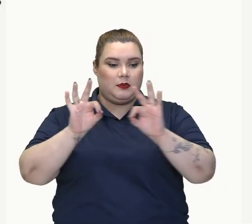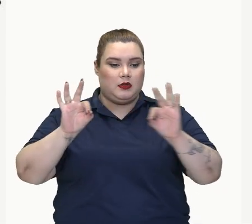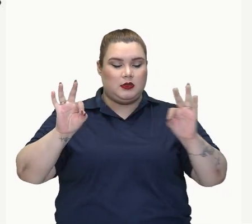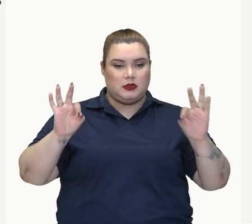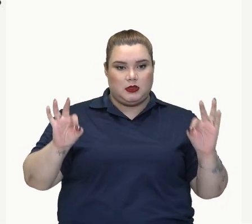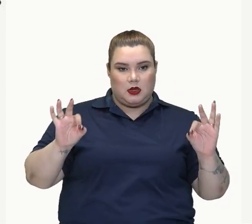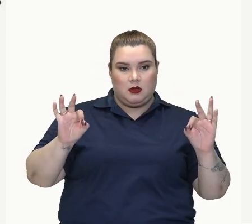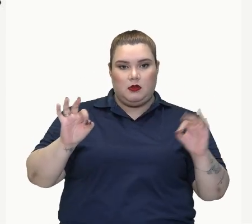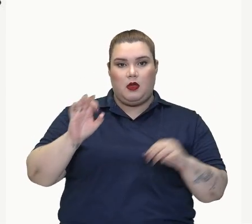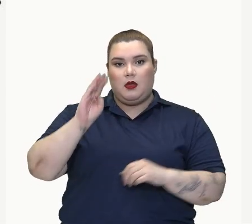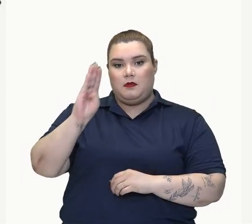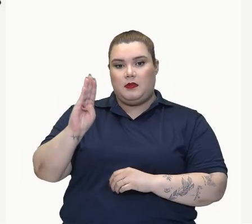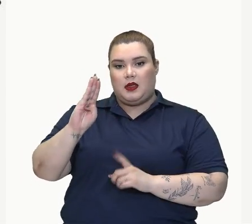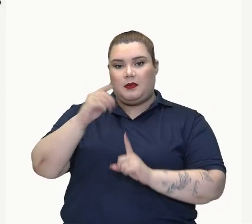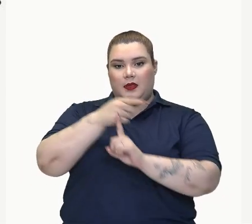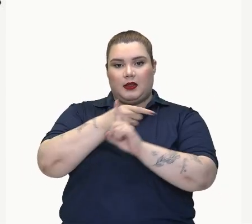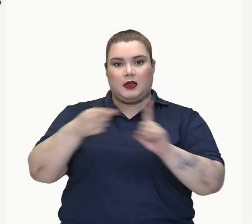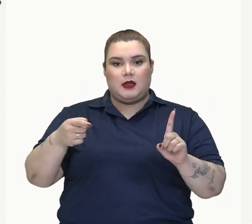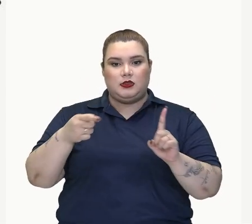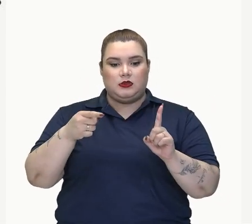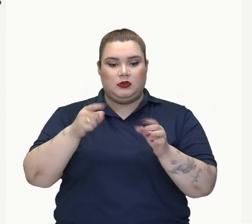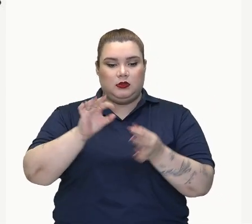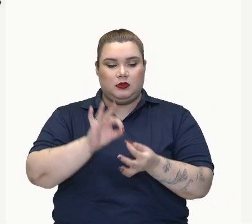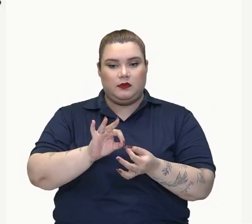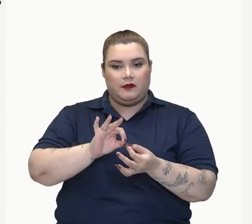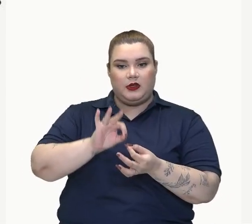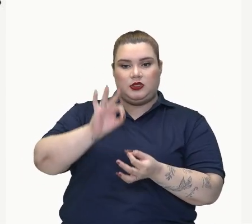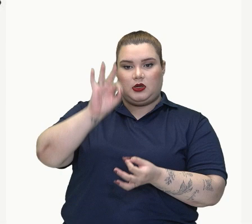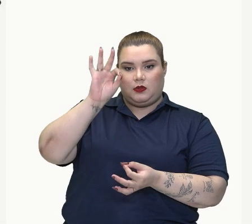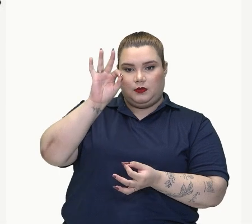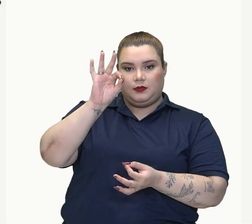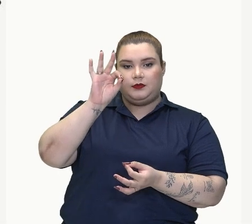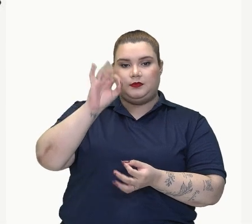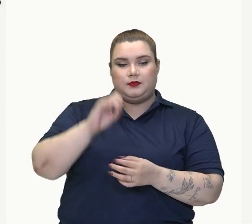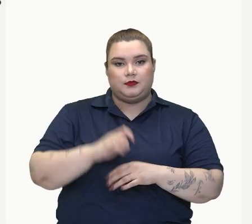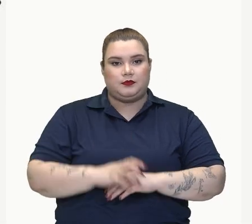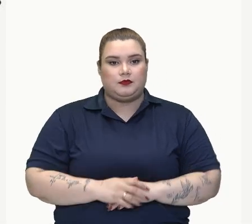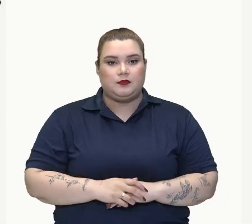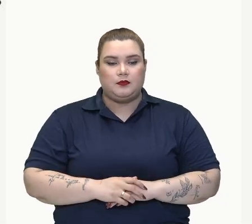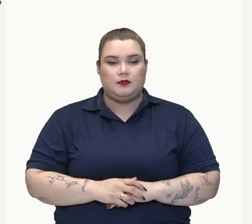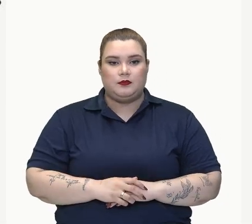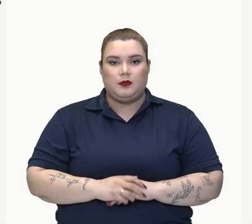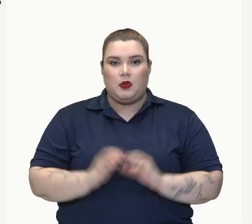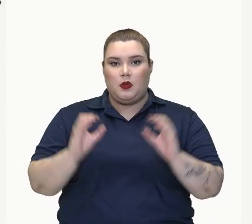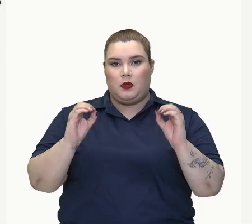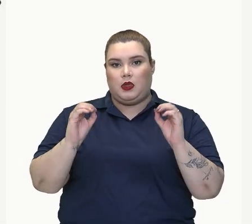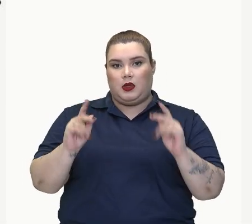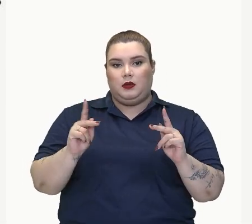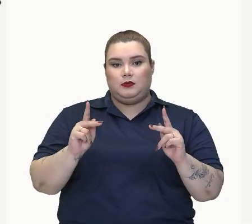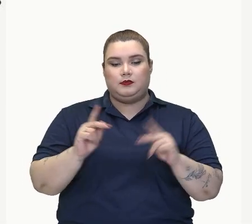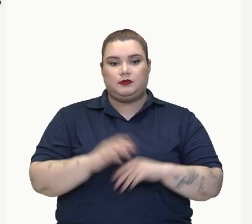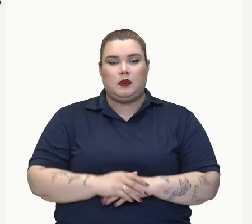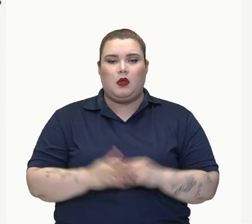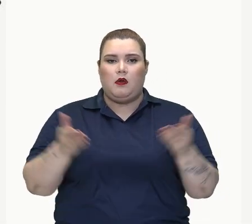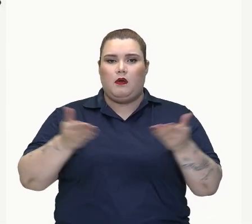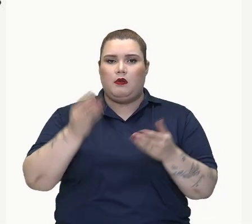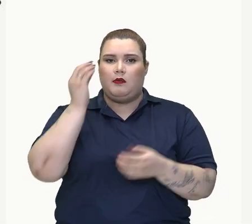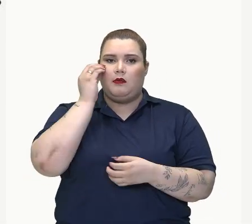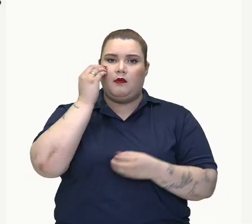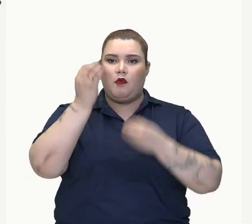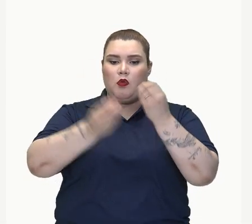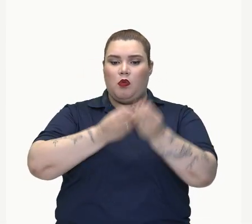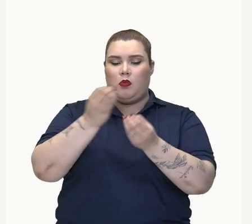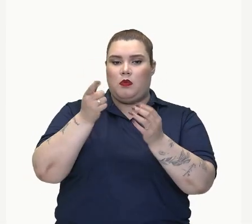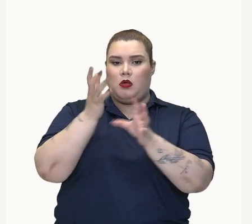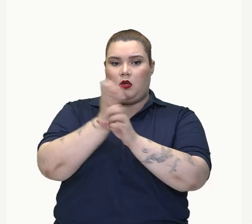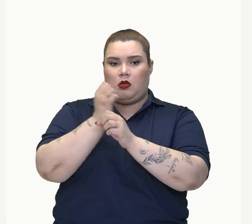e B é a metade do eixo vertical, tá bom? Bora ver então como é que funciona no